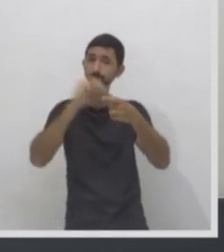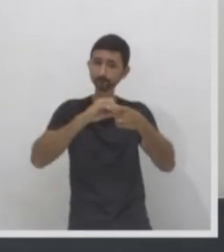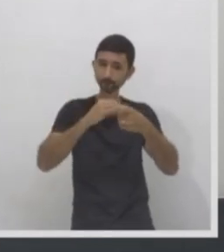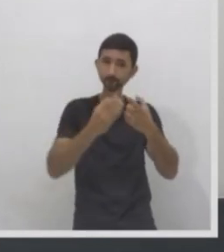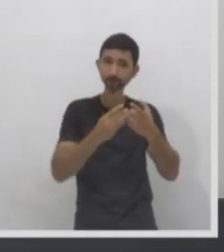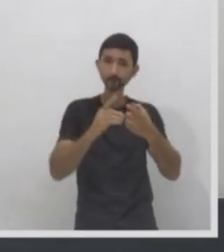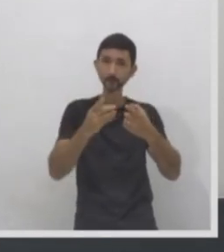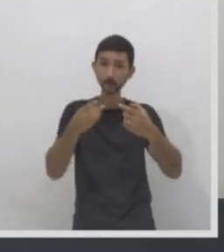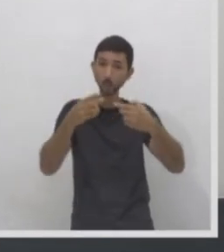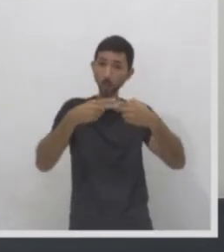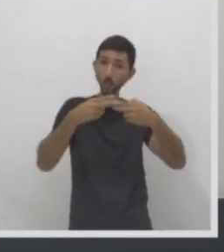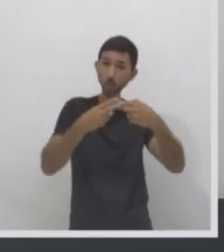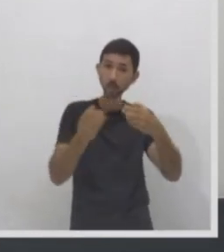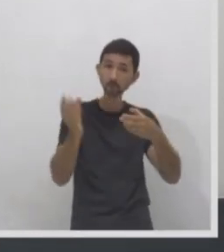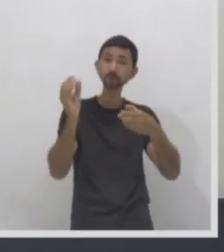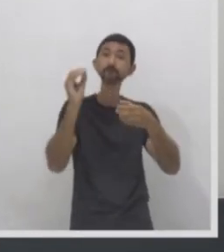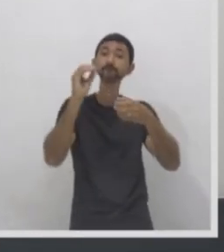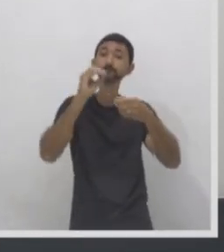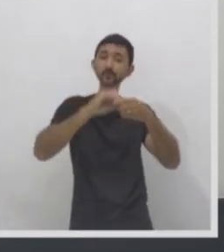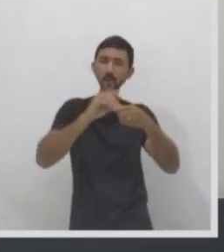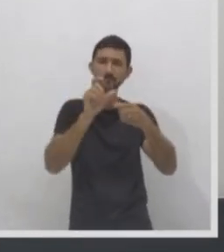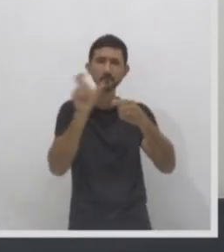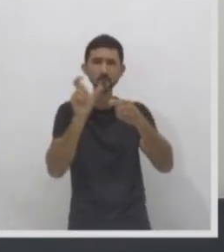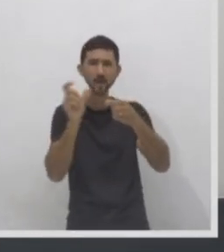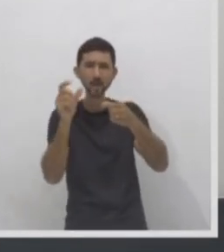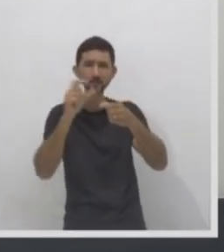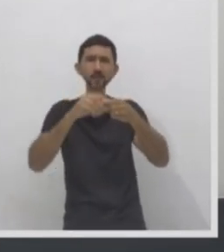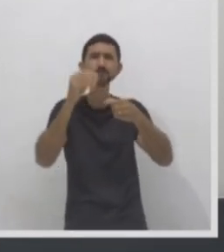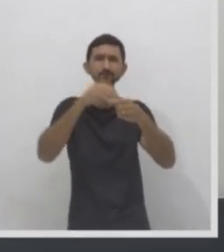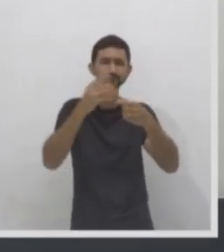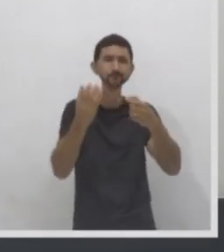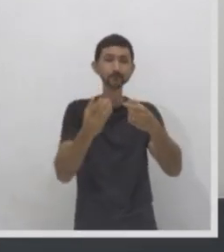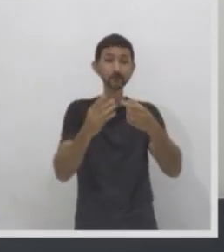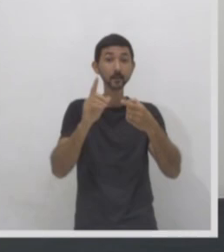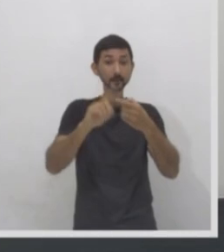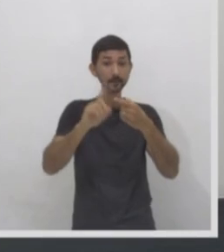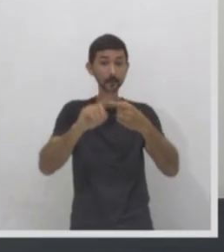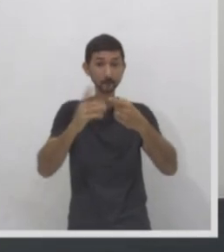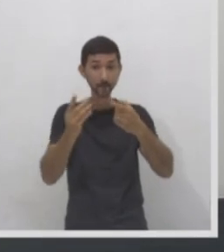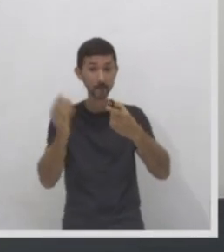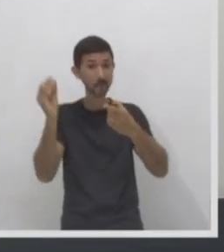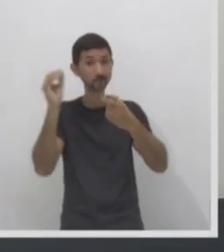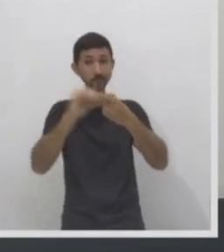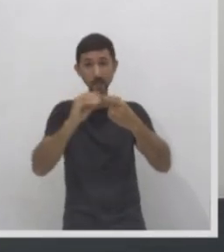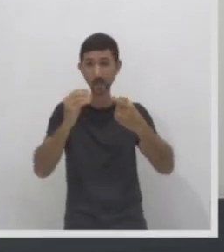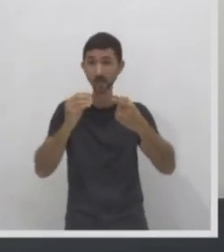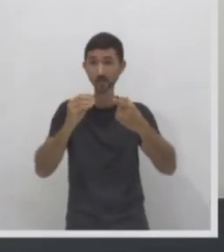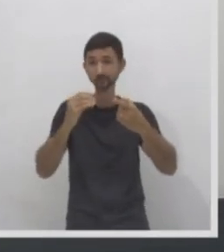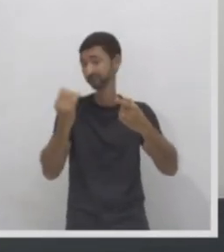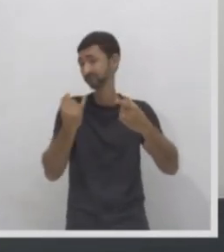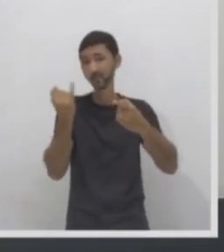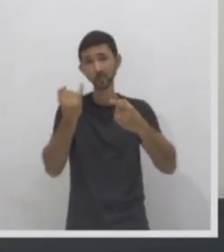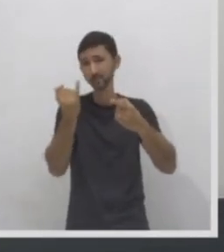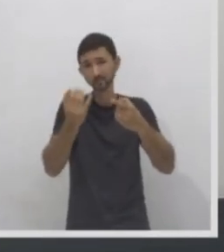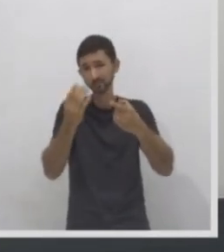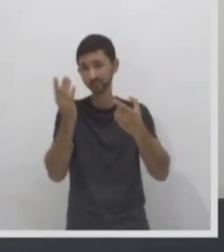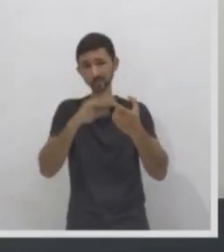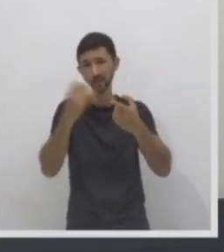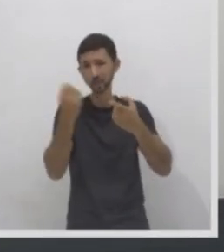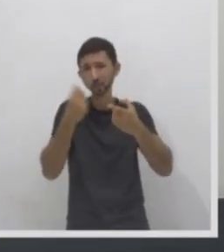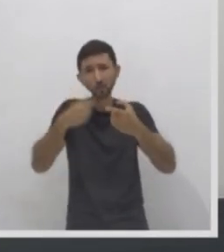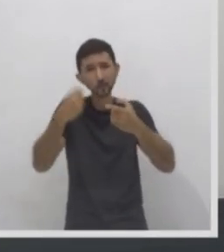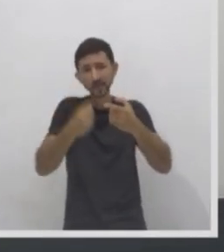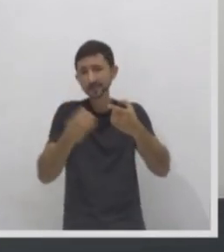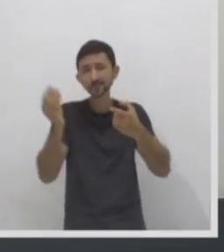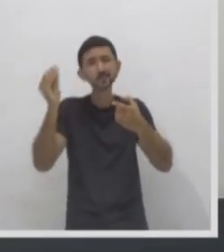que é utilizado para nós falarmos dele dentro da oração, e existem termos que são chamados de termos acessórios, e hoje